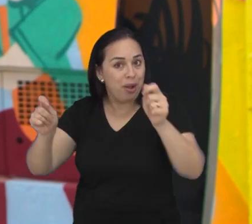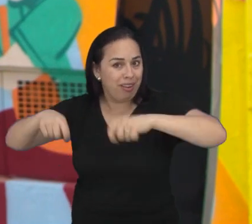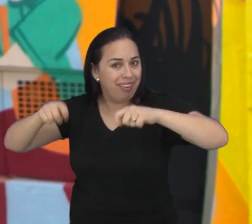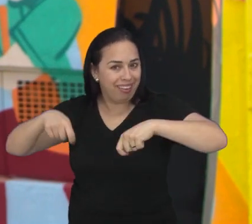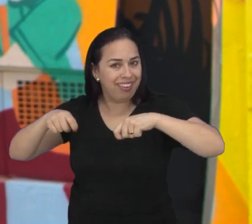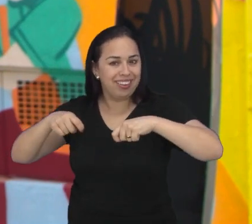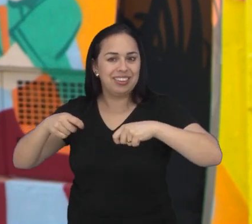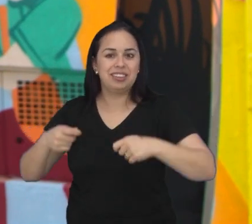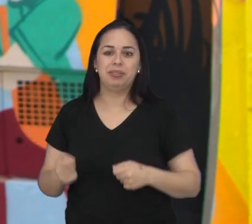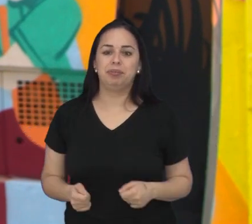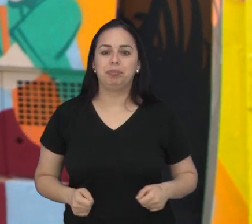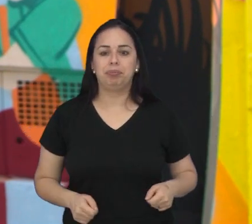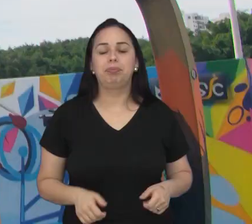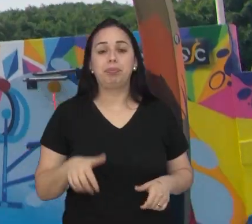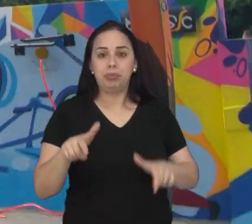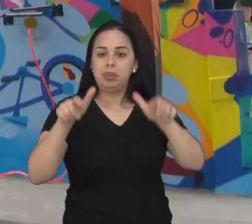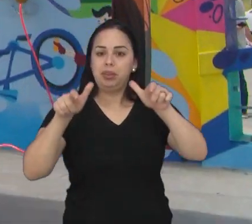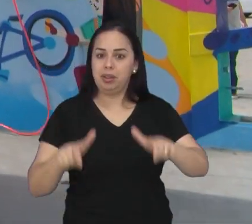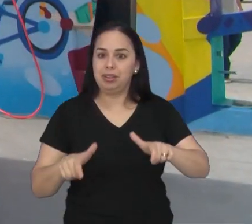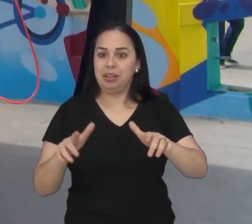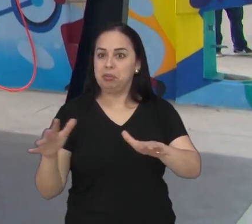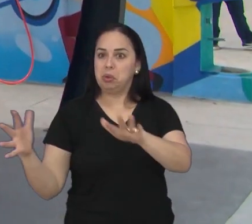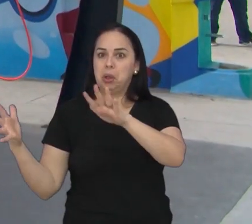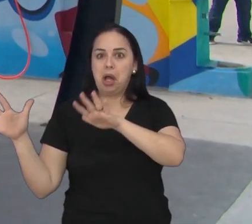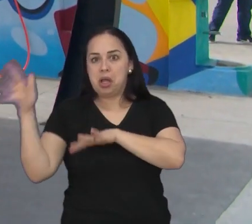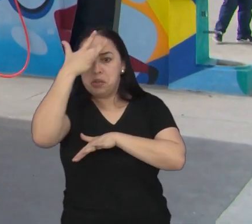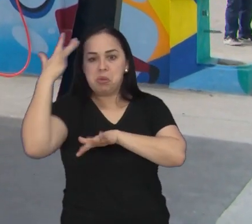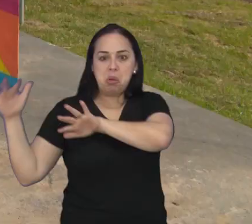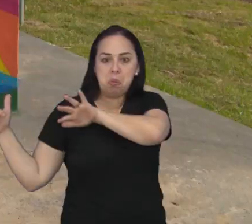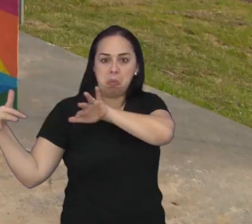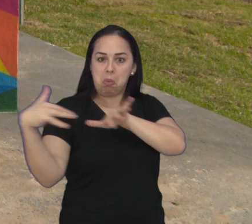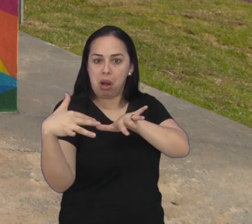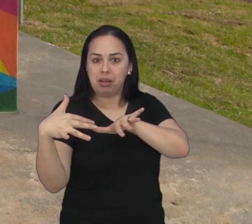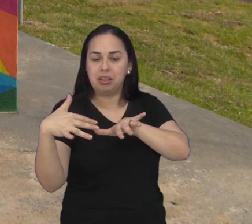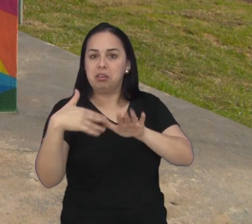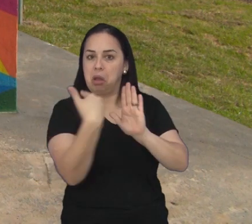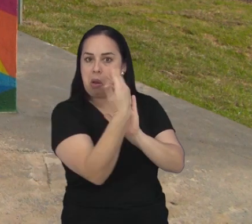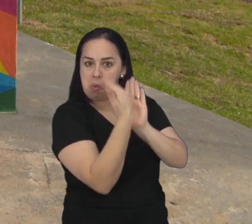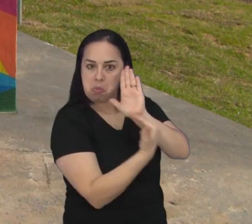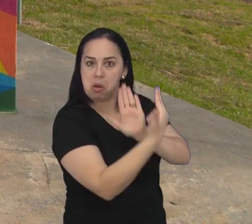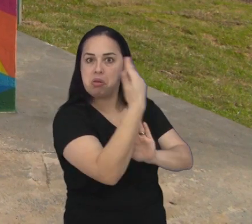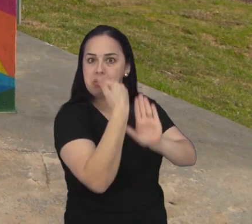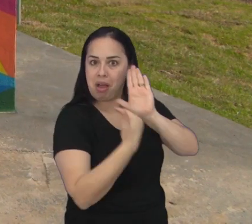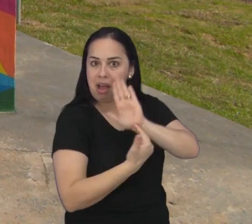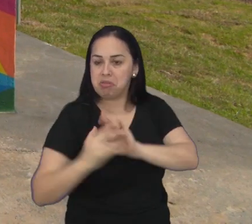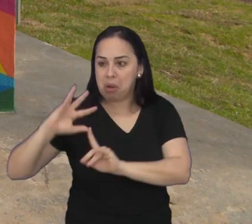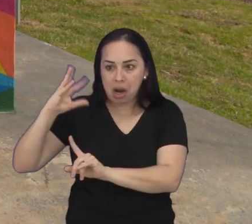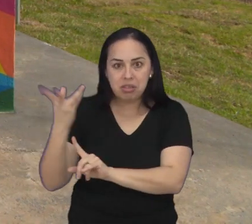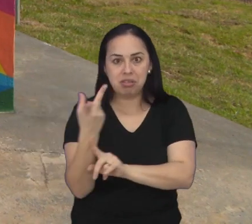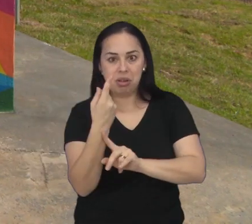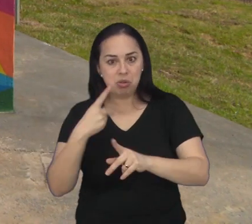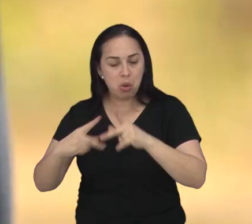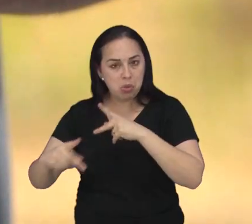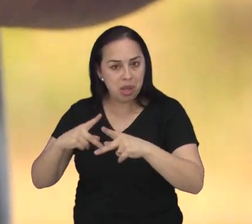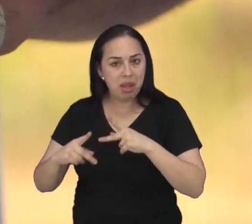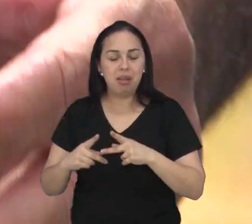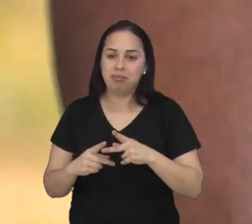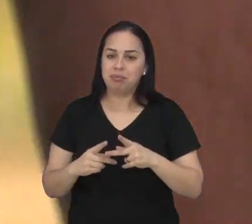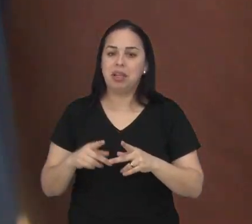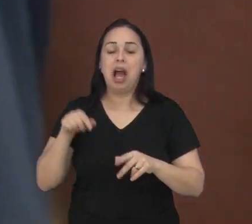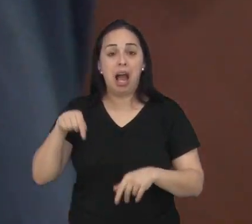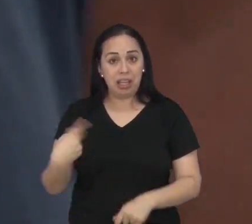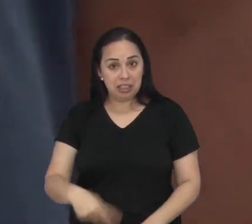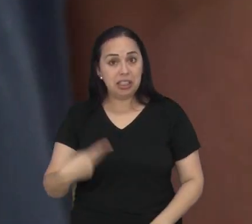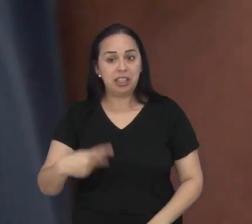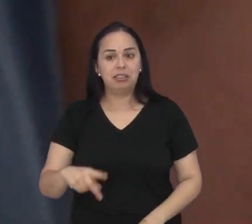até pras próprias bicicletas né o espaço chama atenção ganhou esse desenho feito por um artista joseense aqui